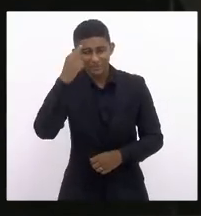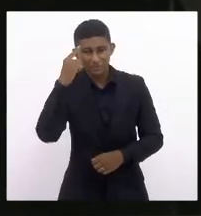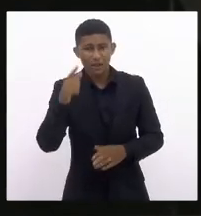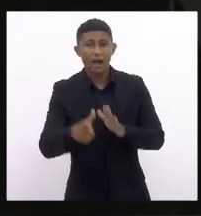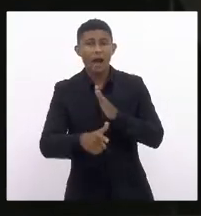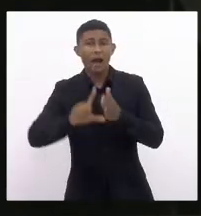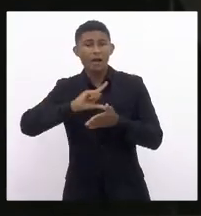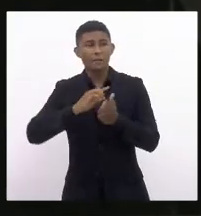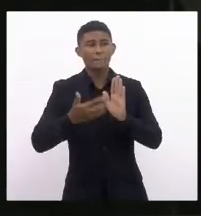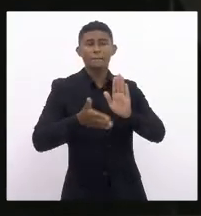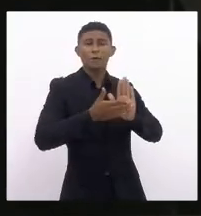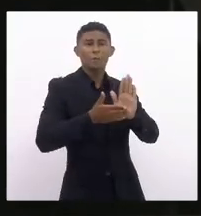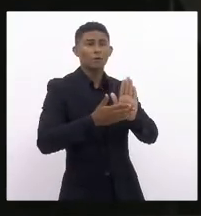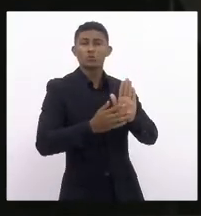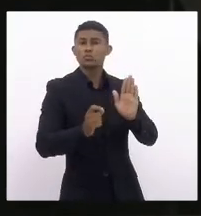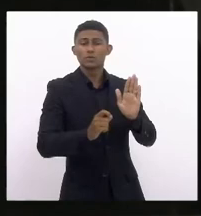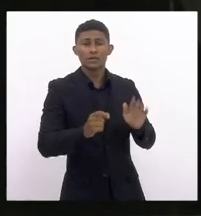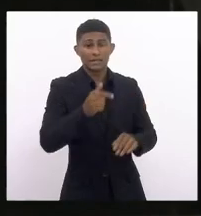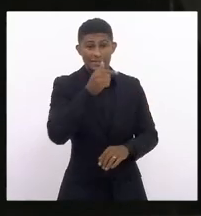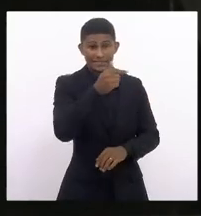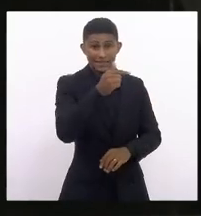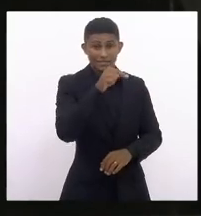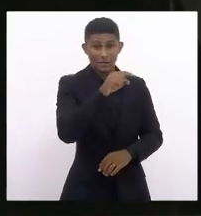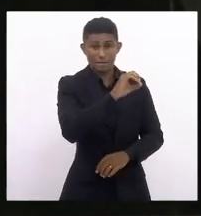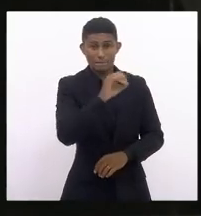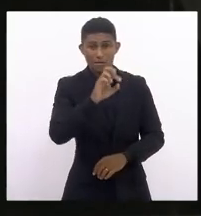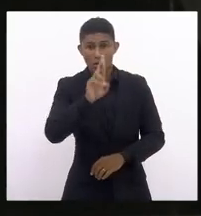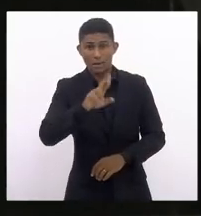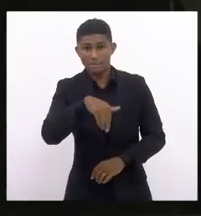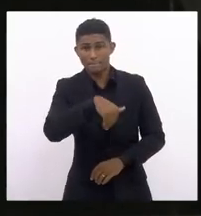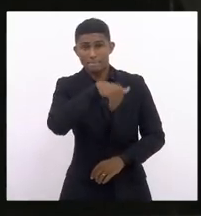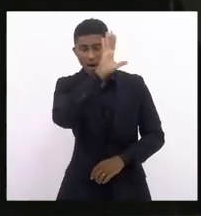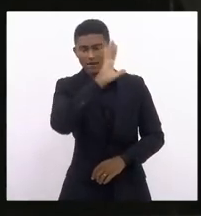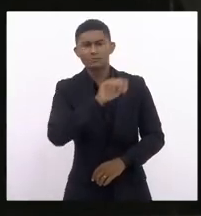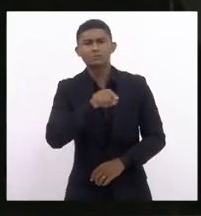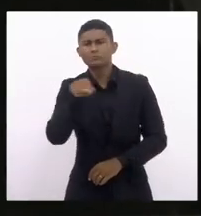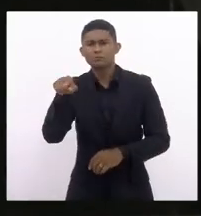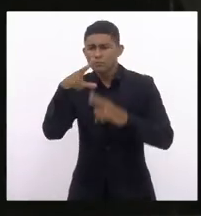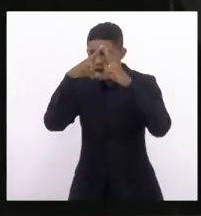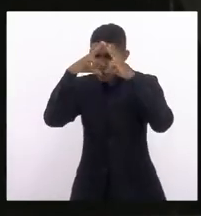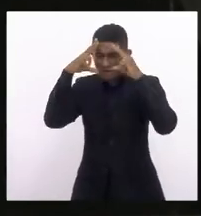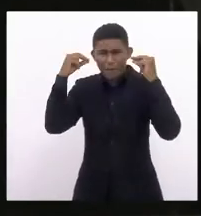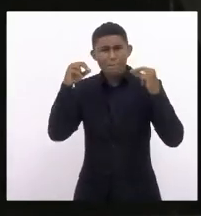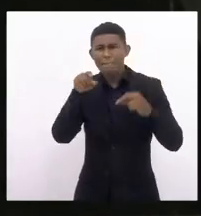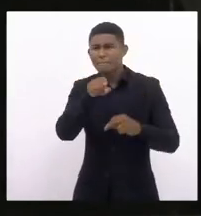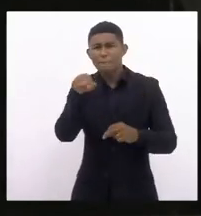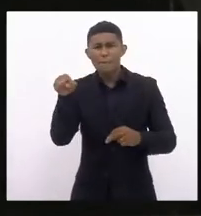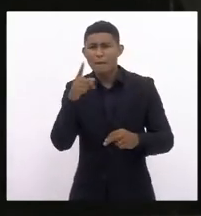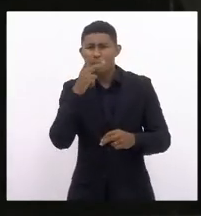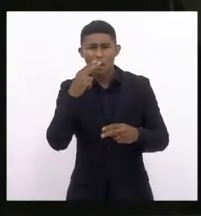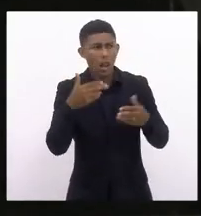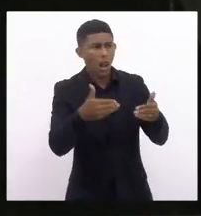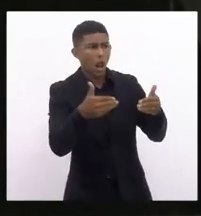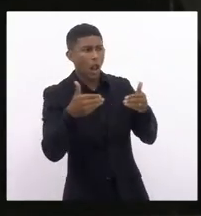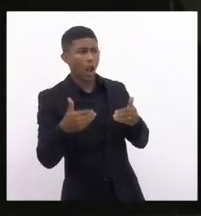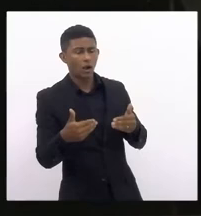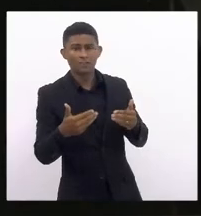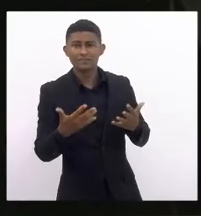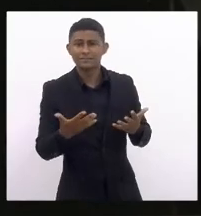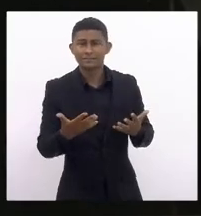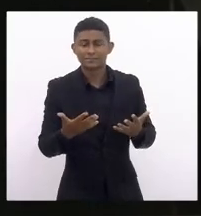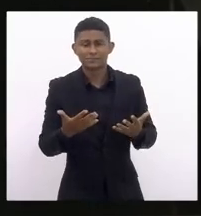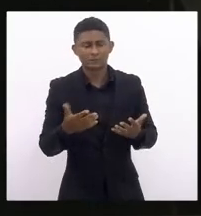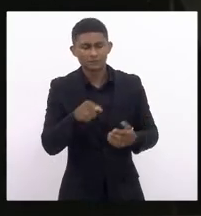reais. E a enfermagem recuou. A enfermagem recuou no entendimento de que